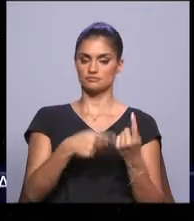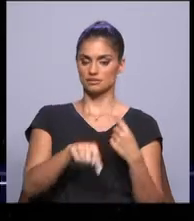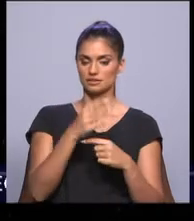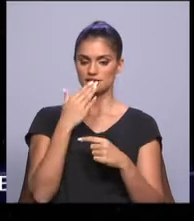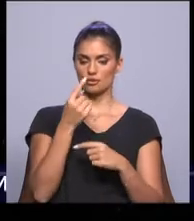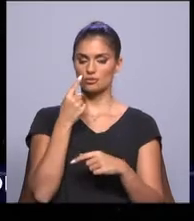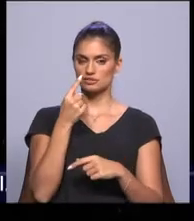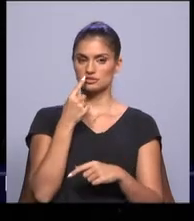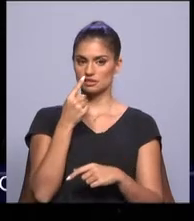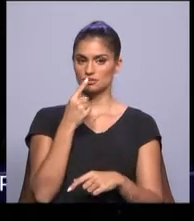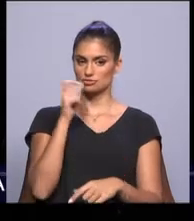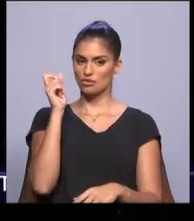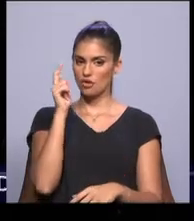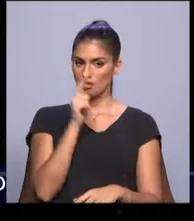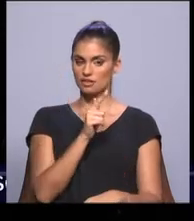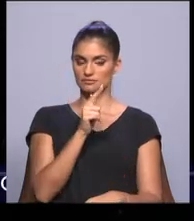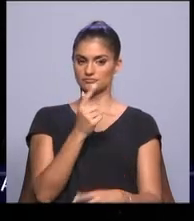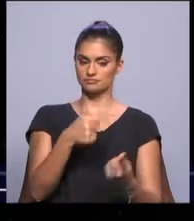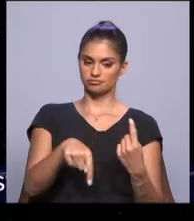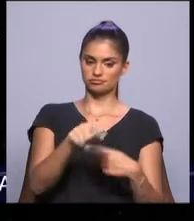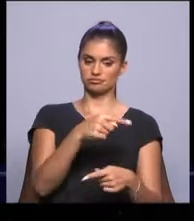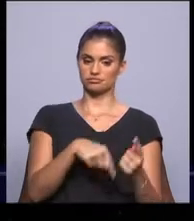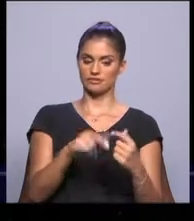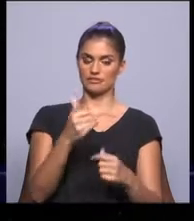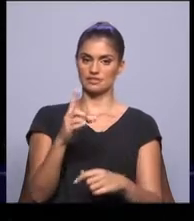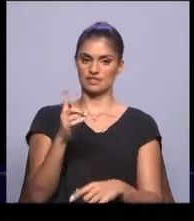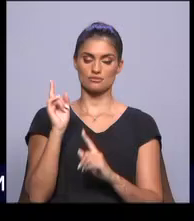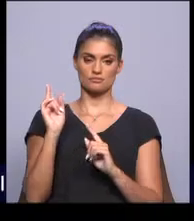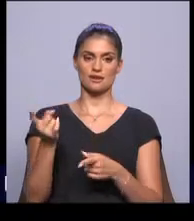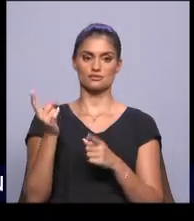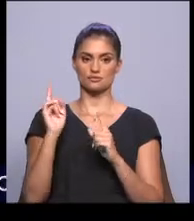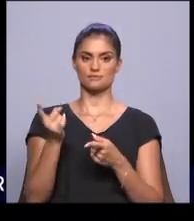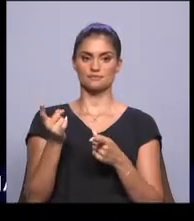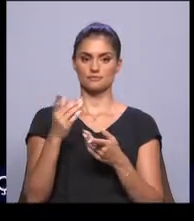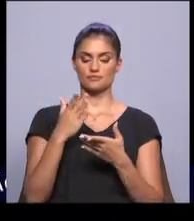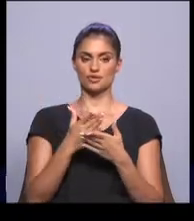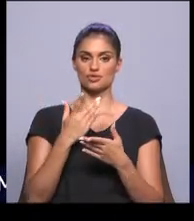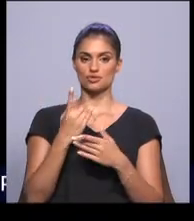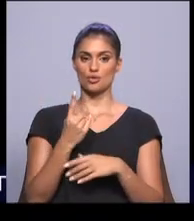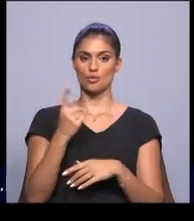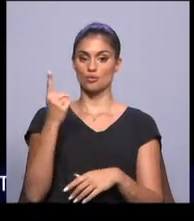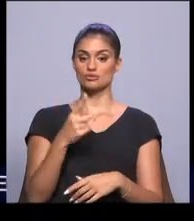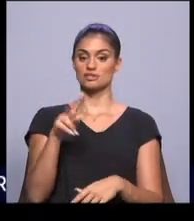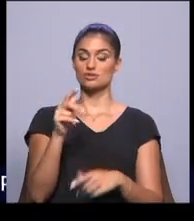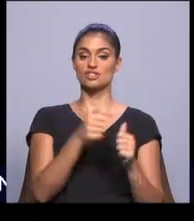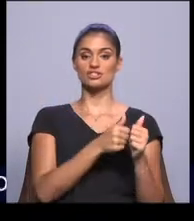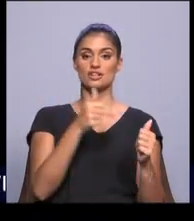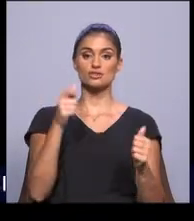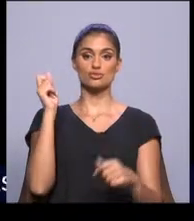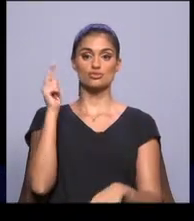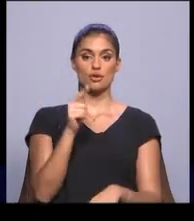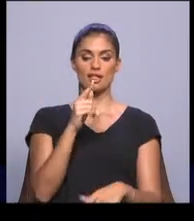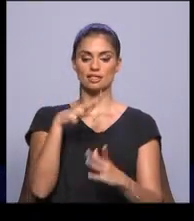a intimidade do Sol, a Solar Orbiter, que a 26 de março esteve apenas a 1/3 da distância do Sol à